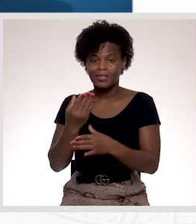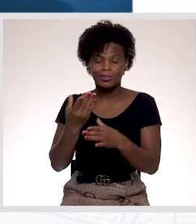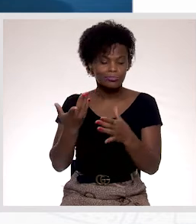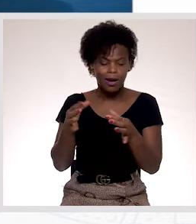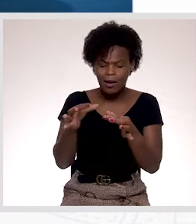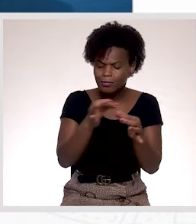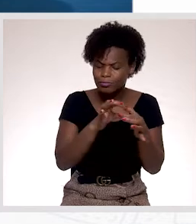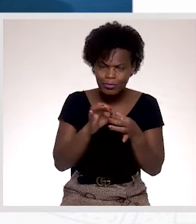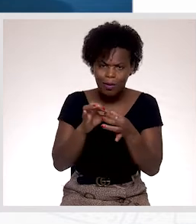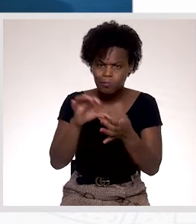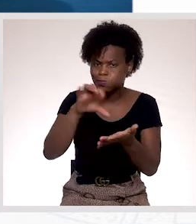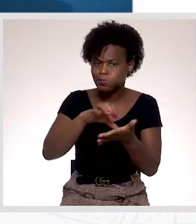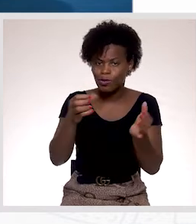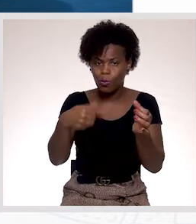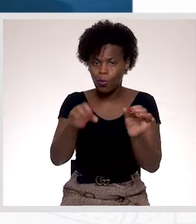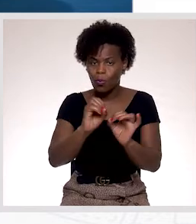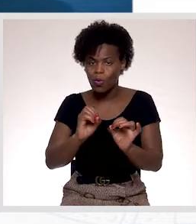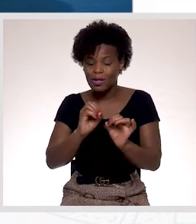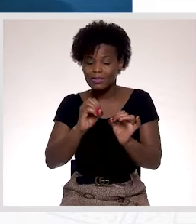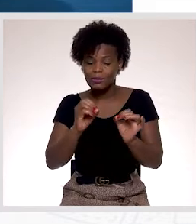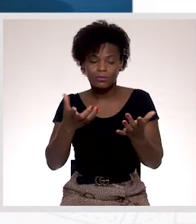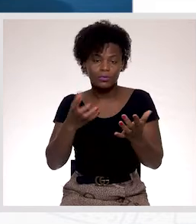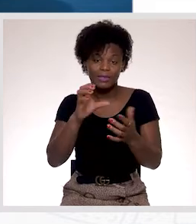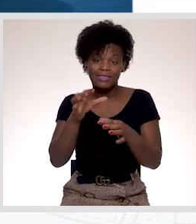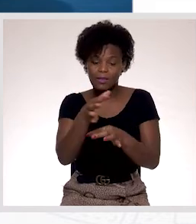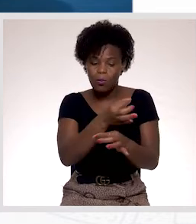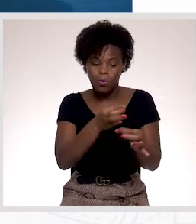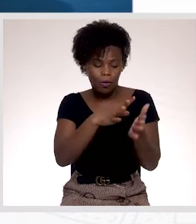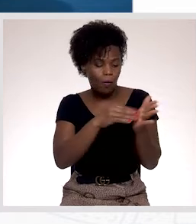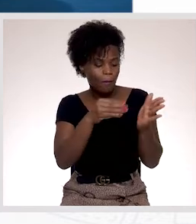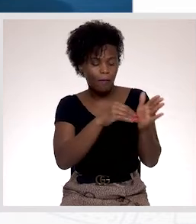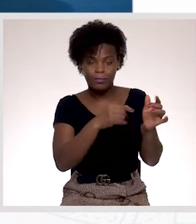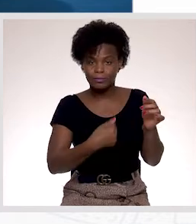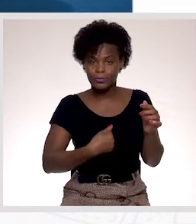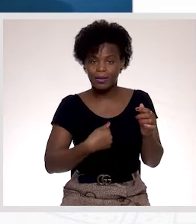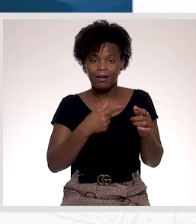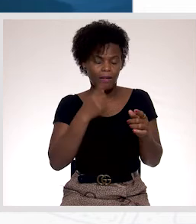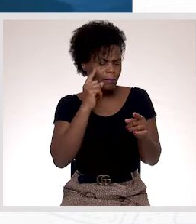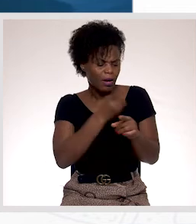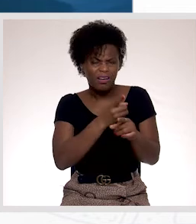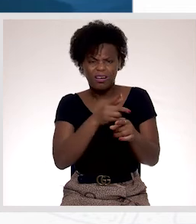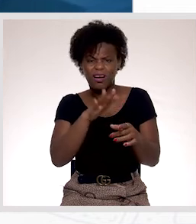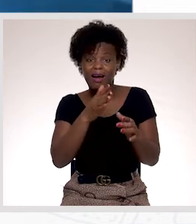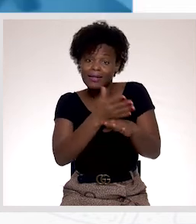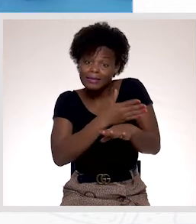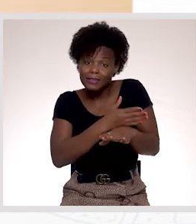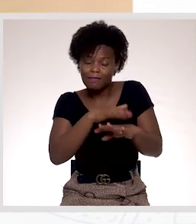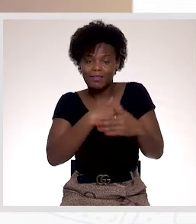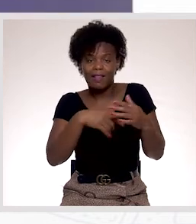assexuada é a capacidade das células para fazer cópias idênticas de seu DNA antes de ocorrer a divisão